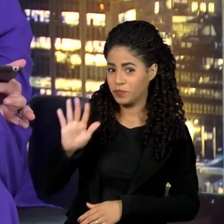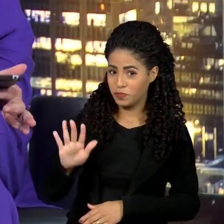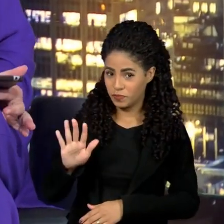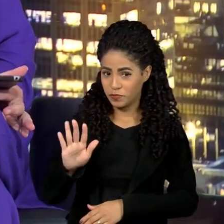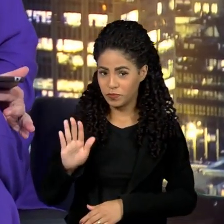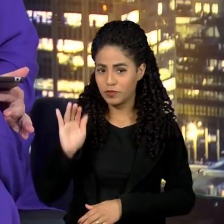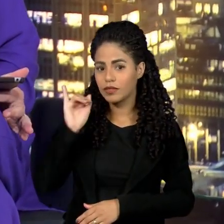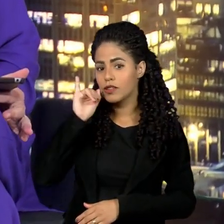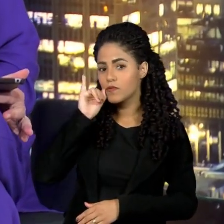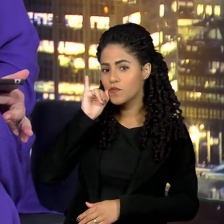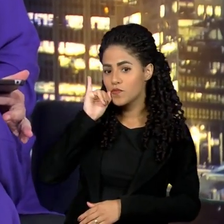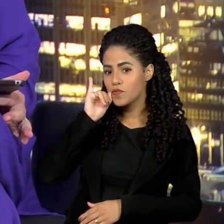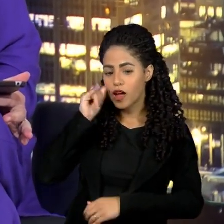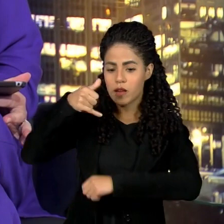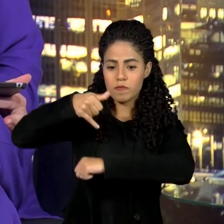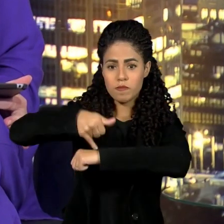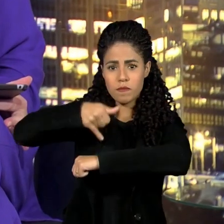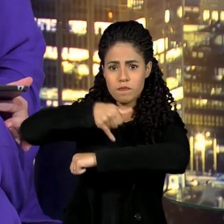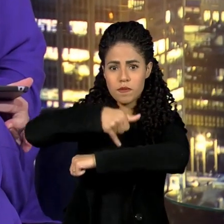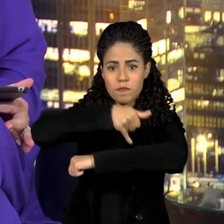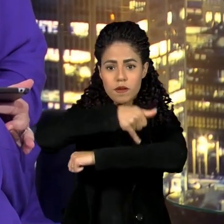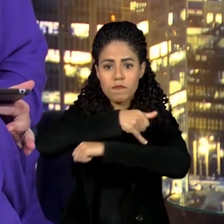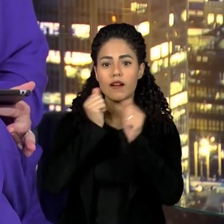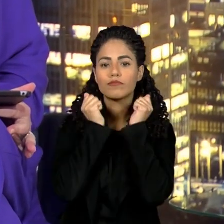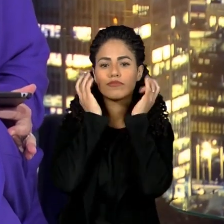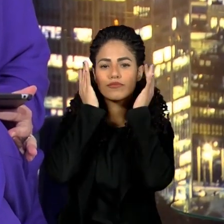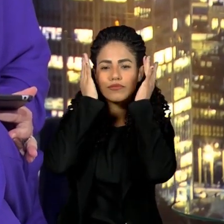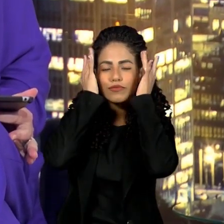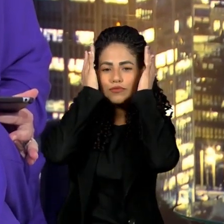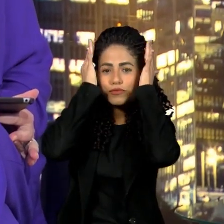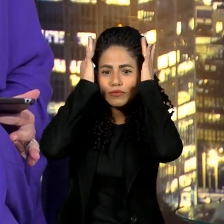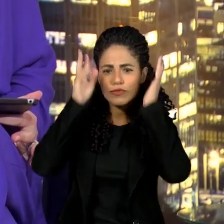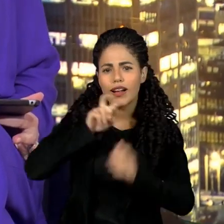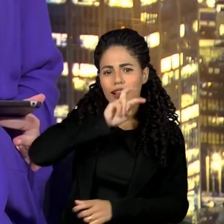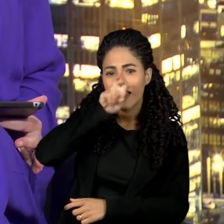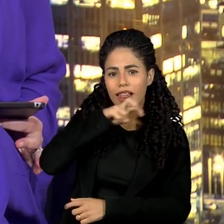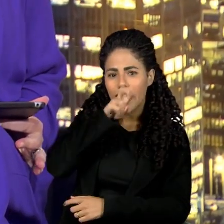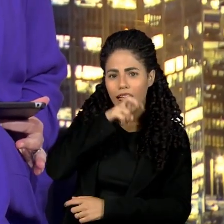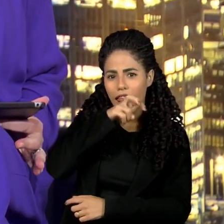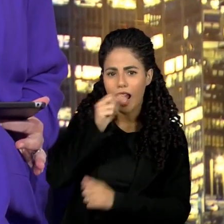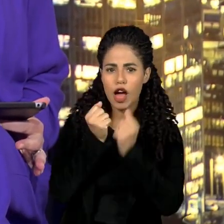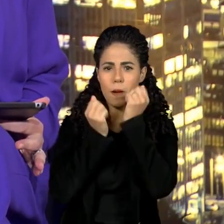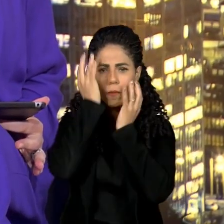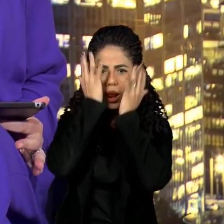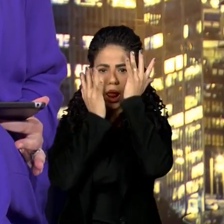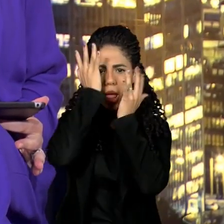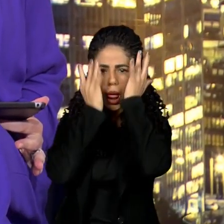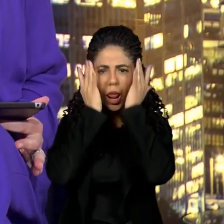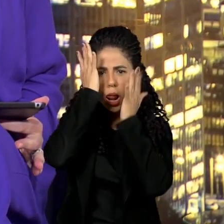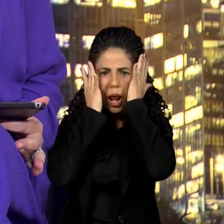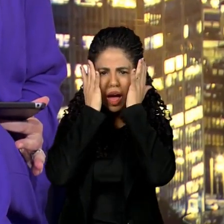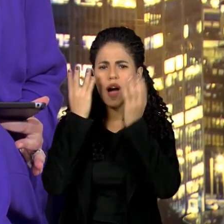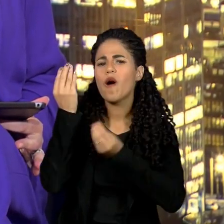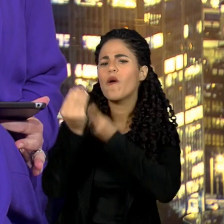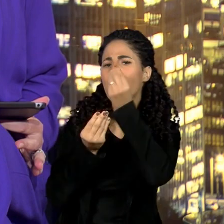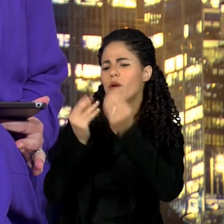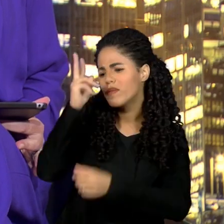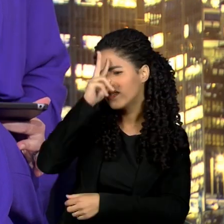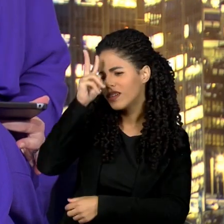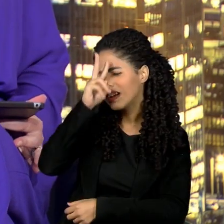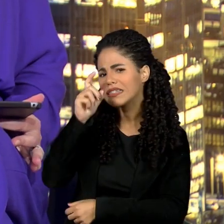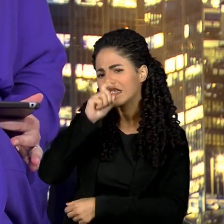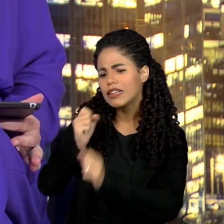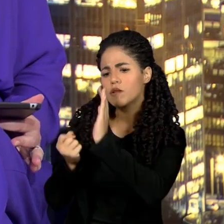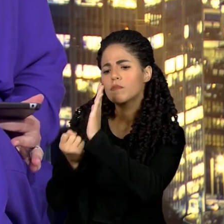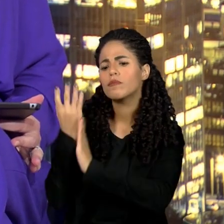Saci Pererê, Boitatá, Mula Sem Cabeça, Loira do Banheiro. Como surge uma lenda? Na semana em que se comemora o Dia do Folclore,